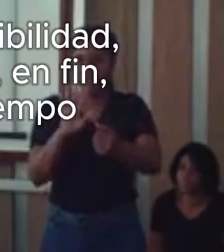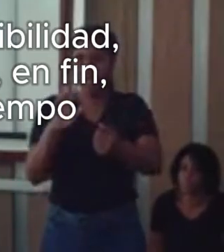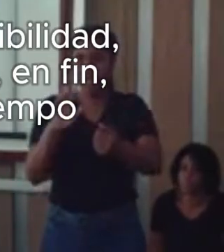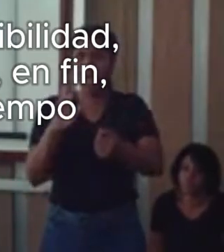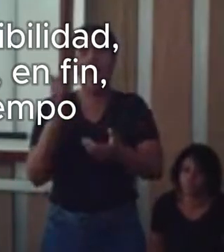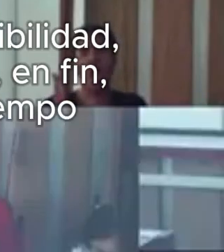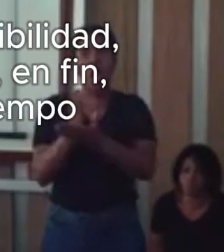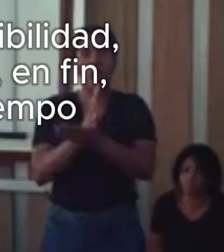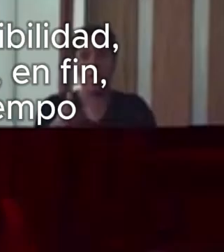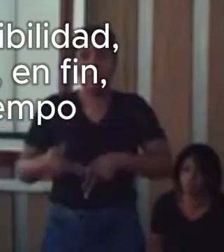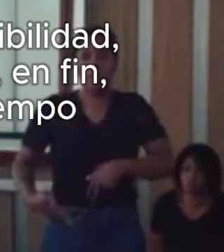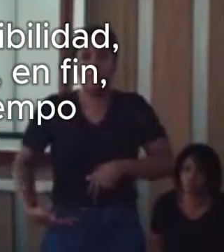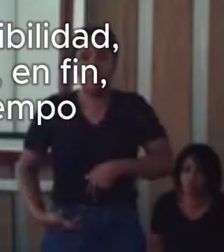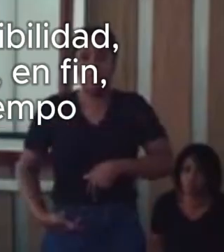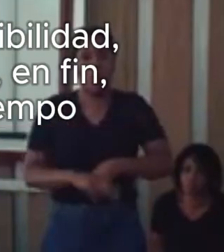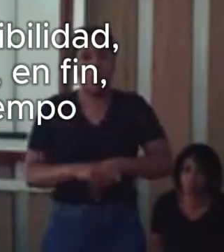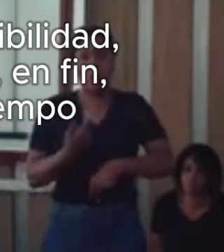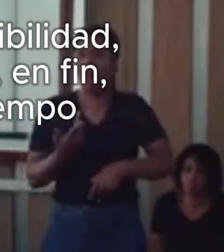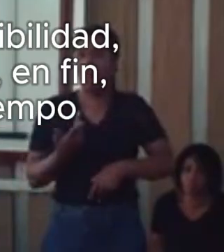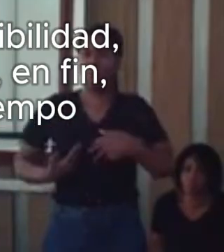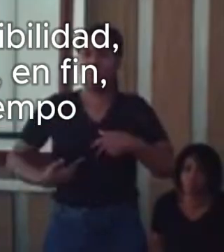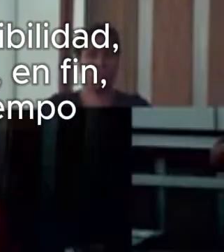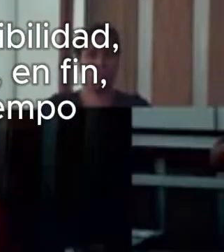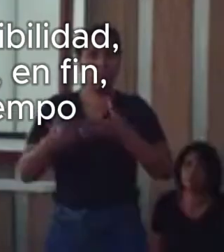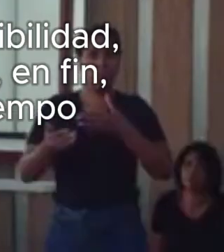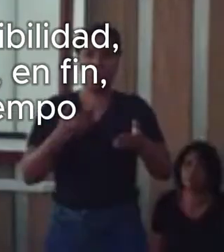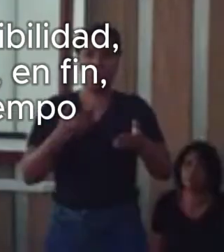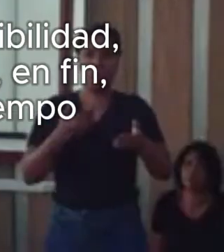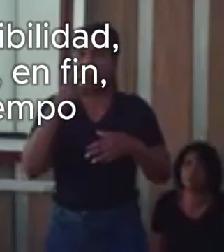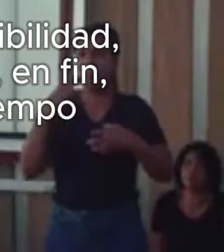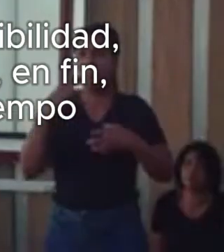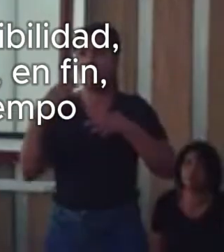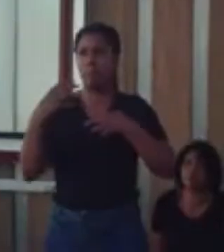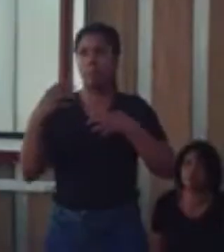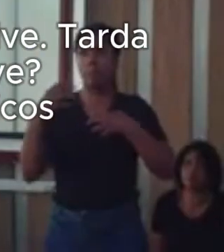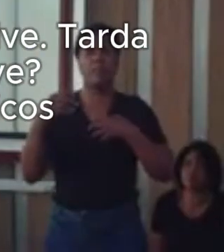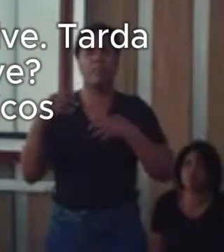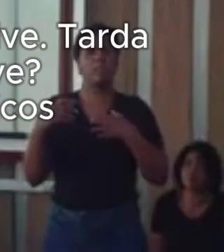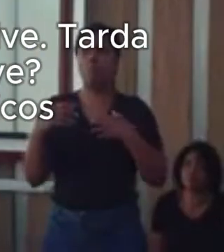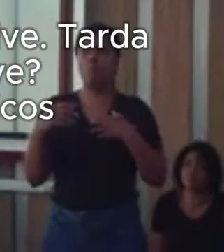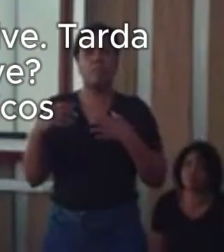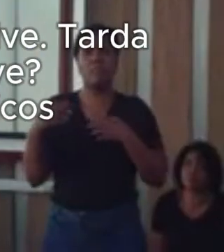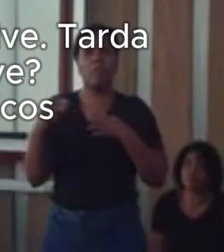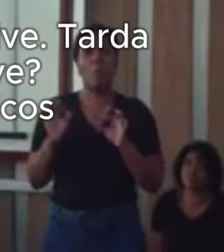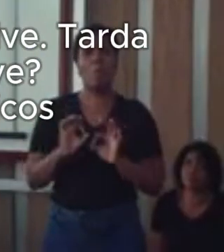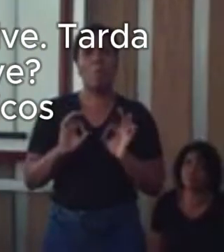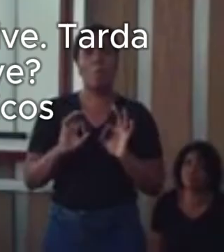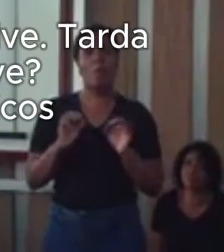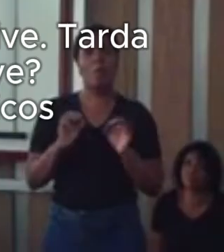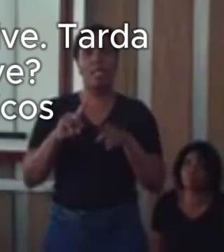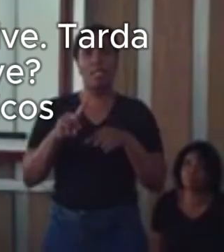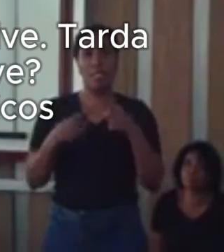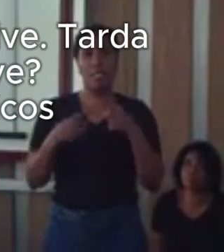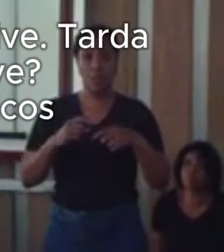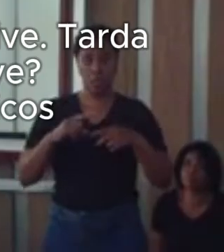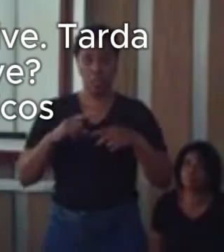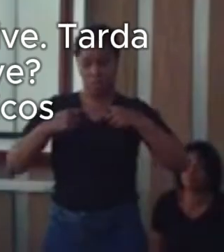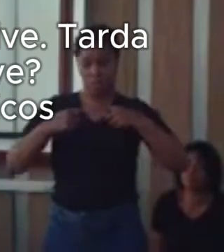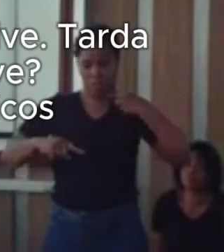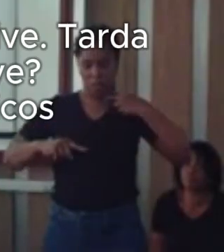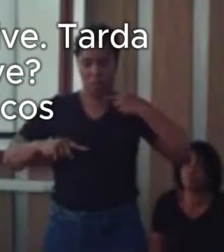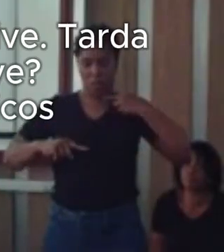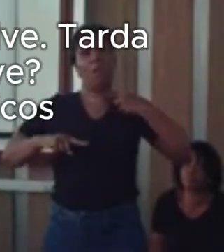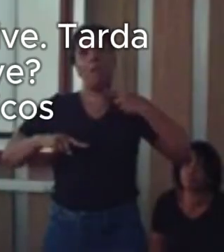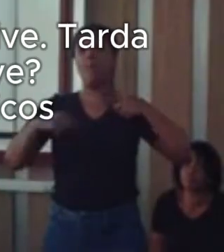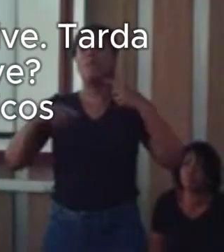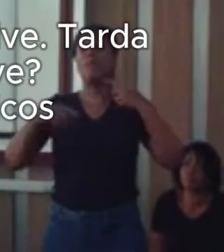ou, enfim, qualquer cirurgia, a gente perde a sensibilidade por um tempo. Por quê? Porque o nervo é cortado. Só que depois ela volta. Demora uns meses, um ano, mas ela